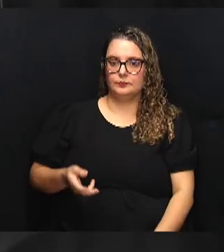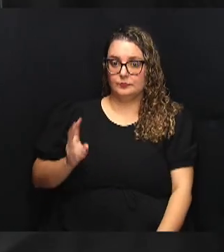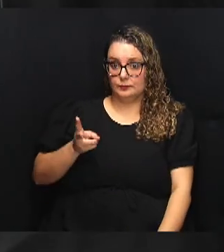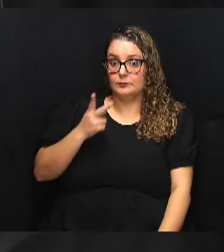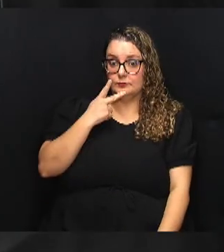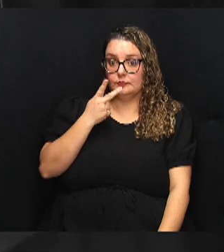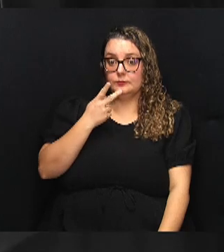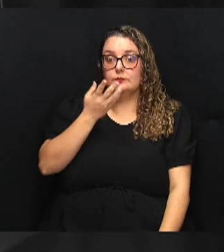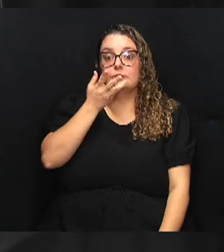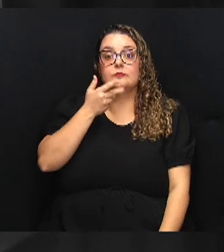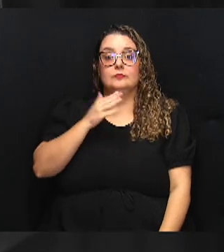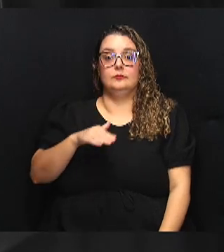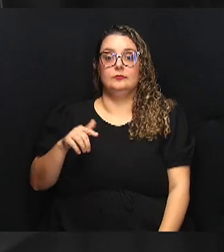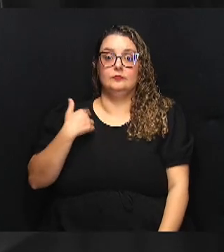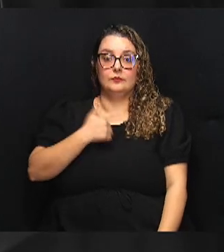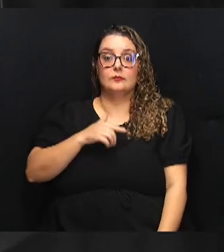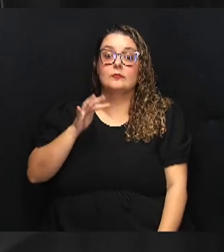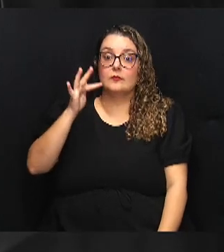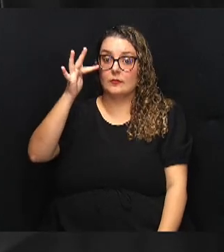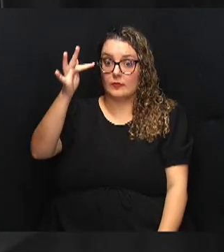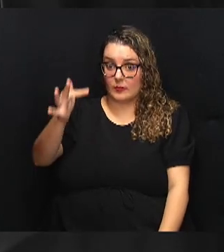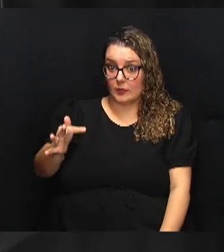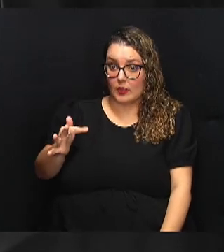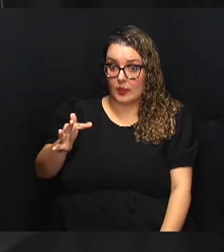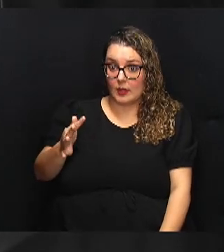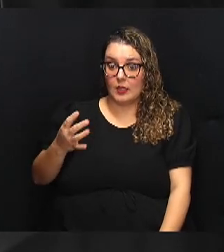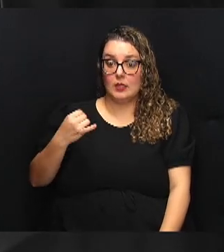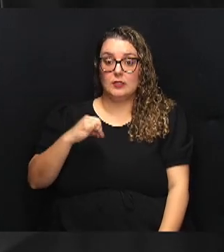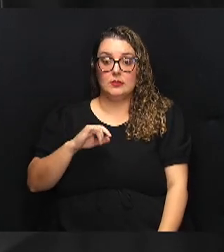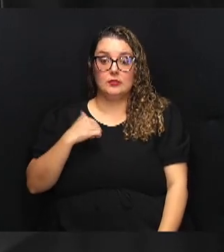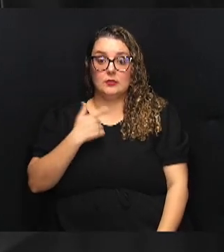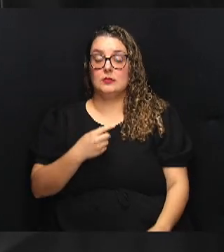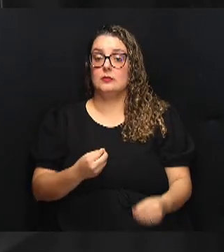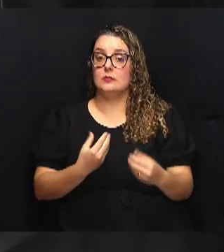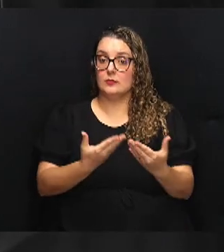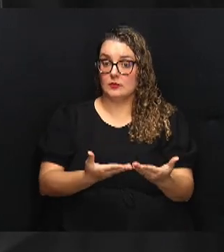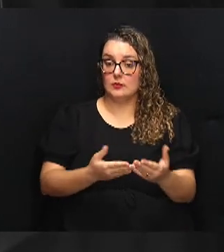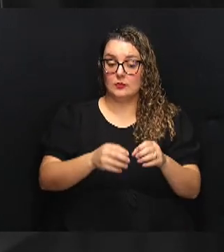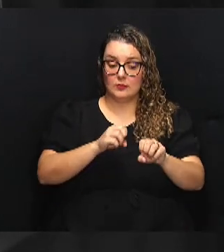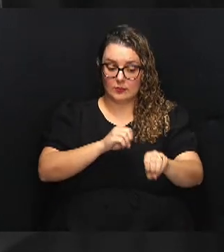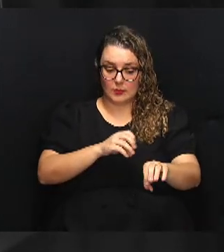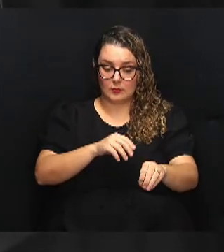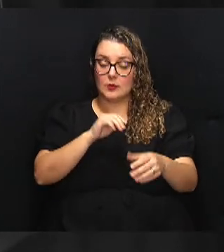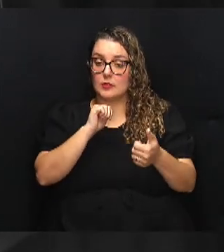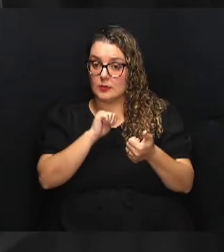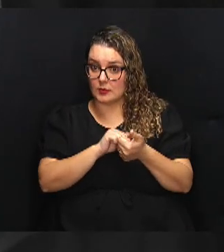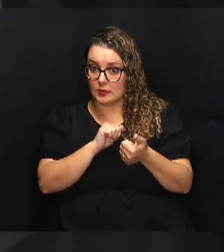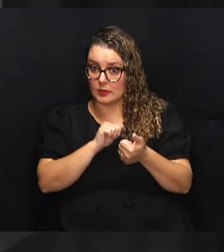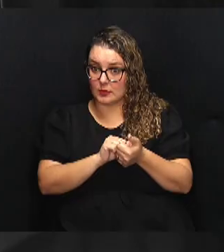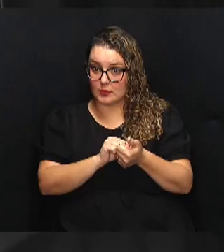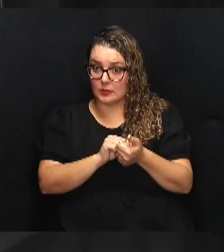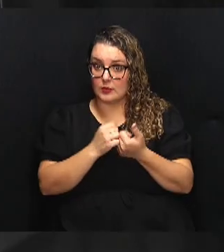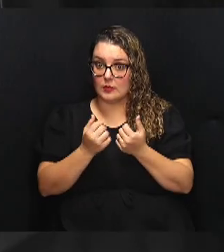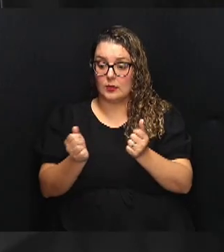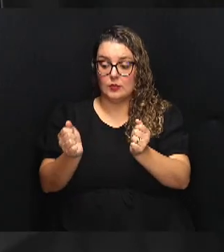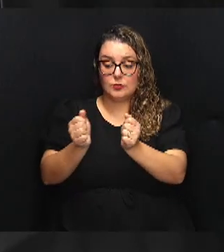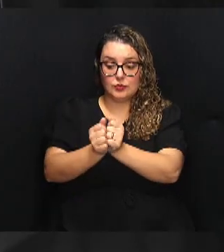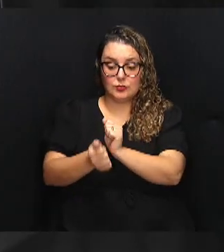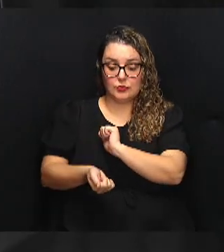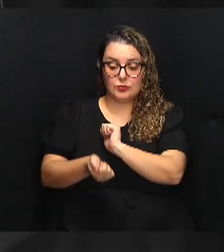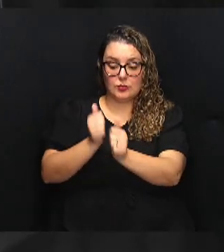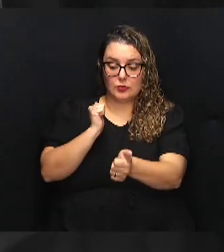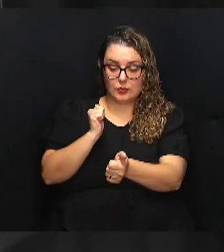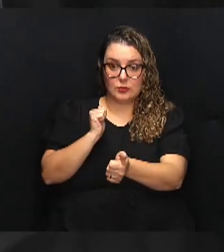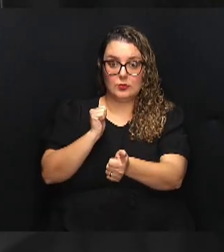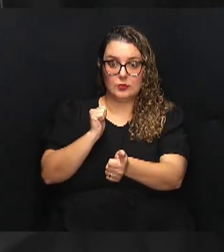as crianças são o nosso futuro. Se nós dermos para ela uma educação de qualidade, aliada ao esporte,